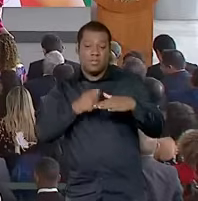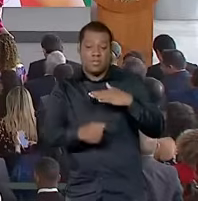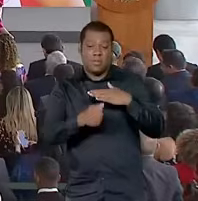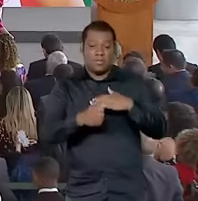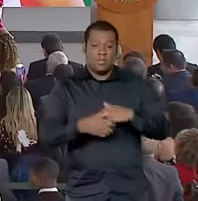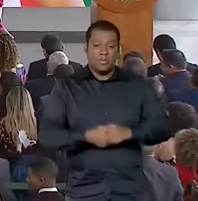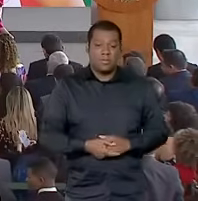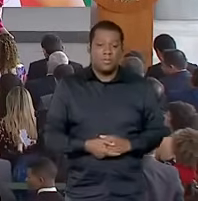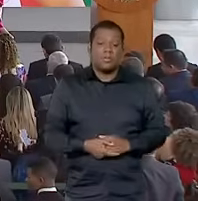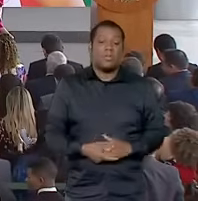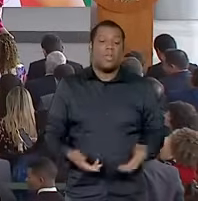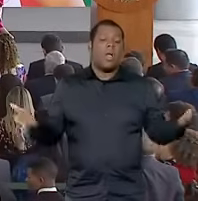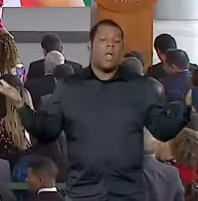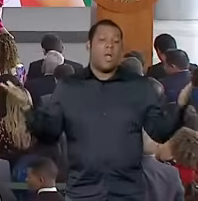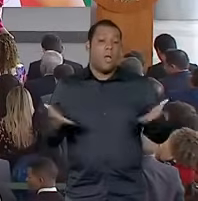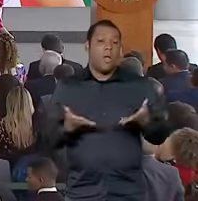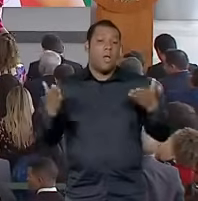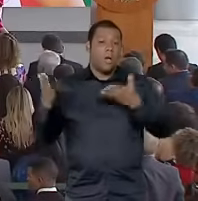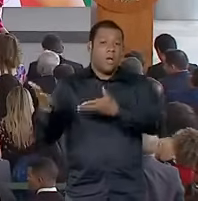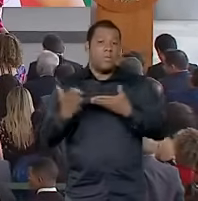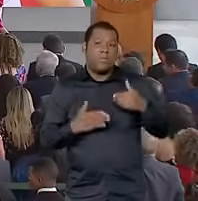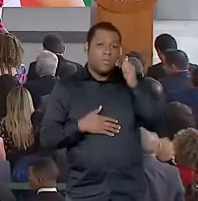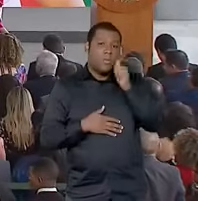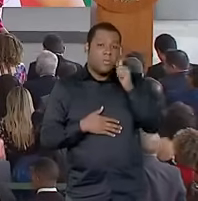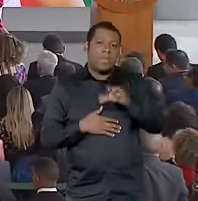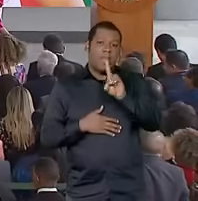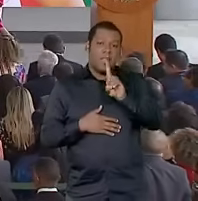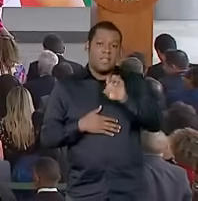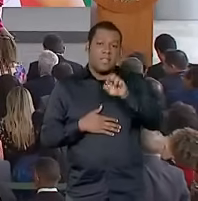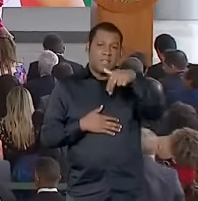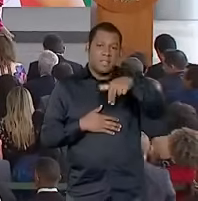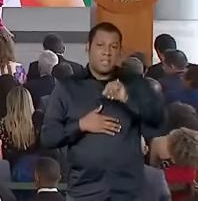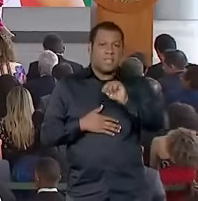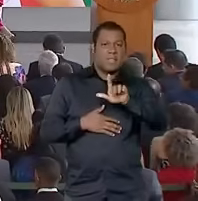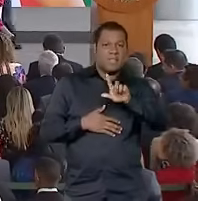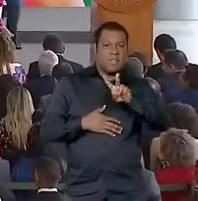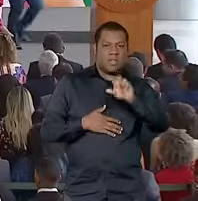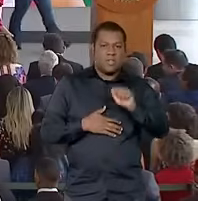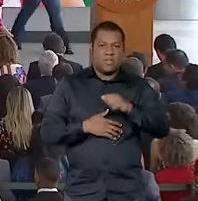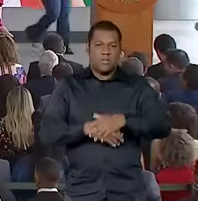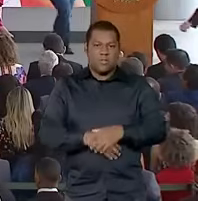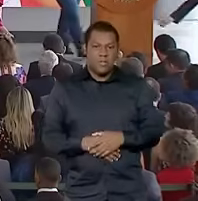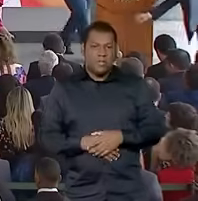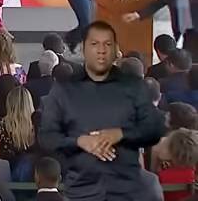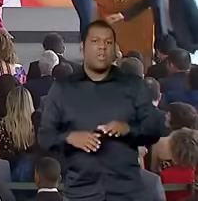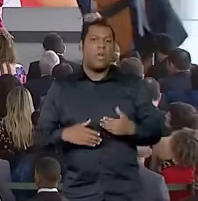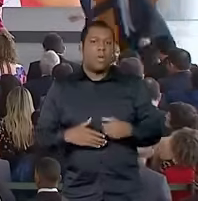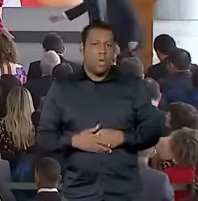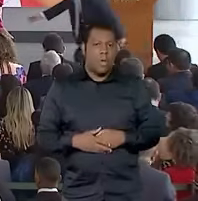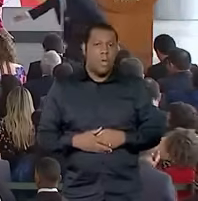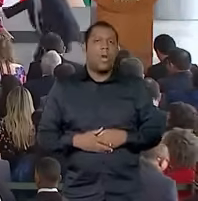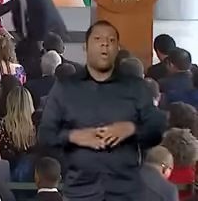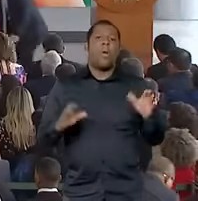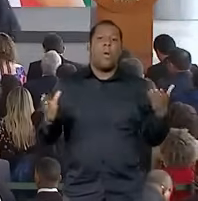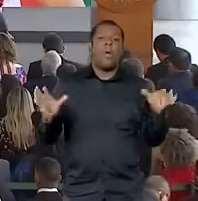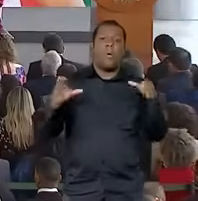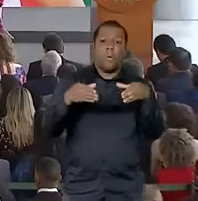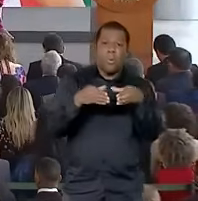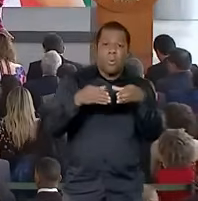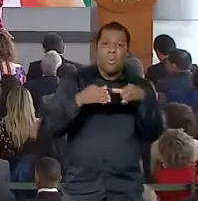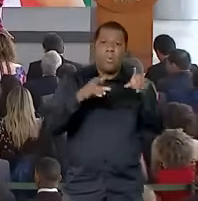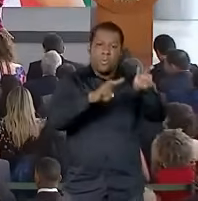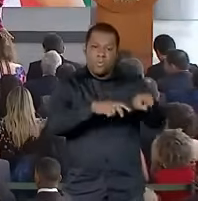Neste momento, será ouvida Denilva Pinto de Araújo dos Santos, do Movimento de Pequenos